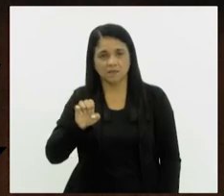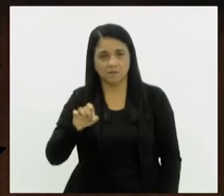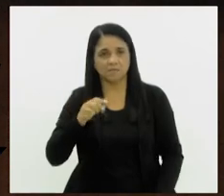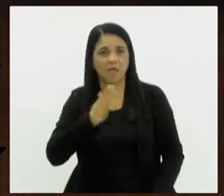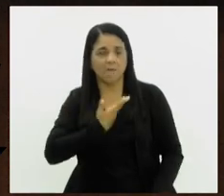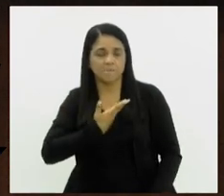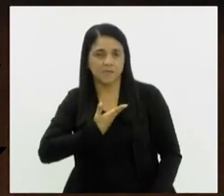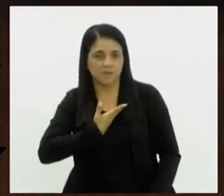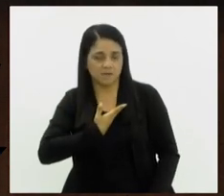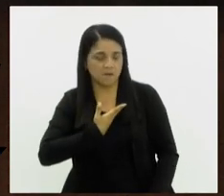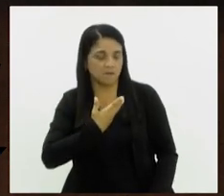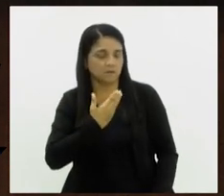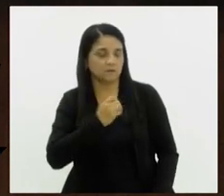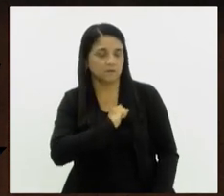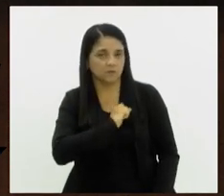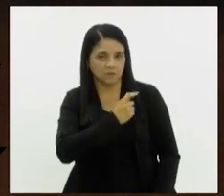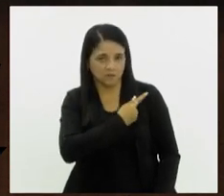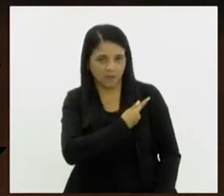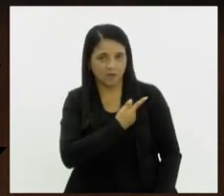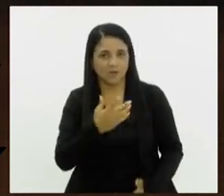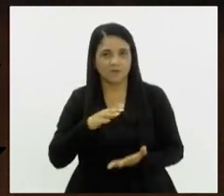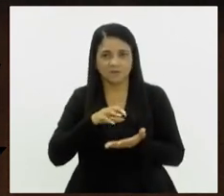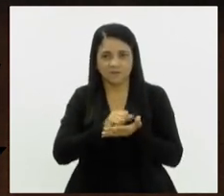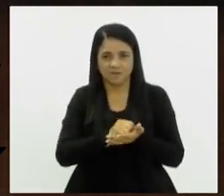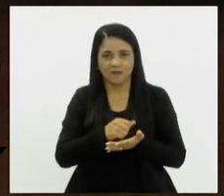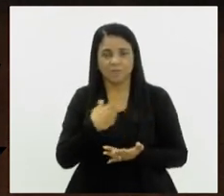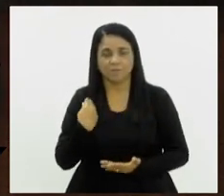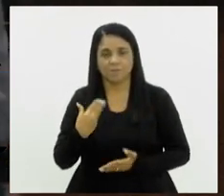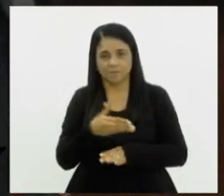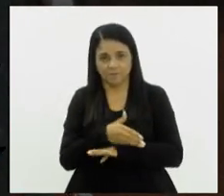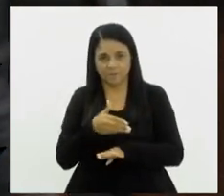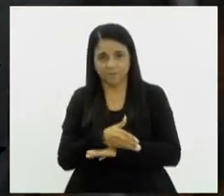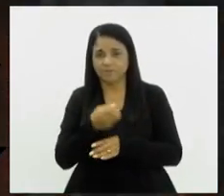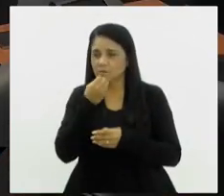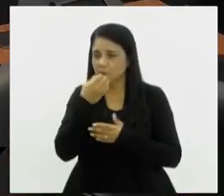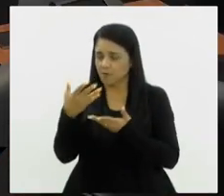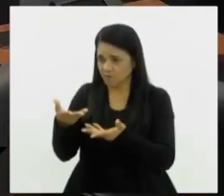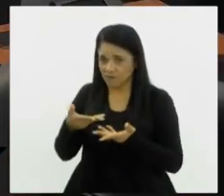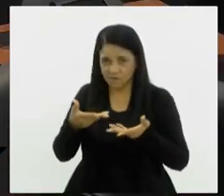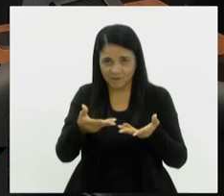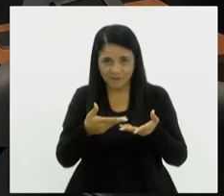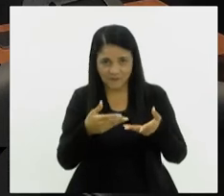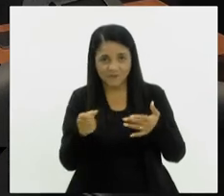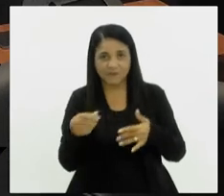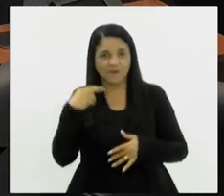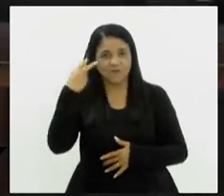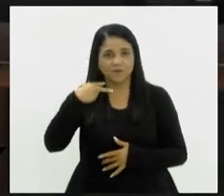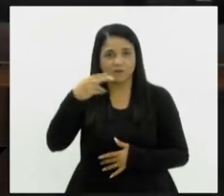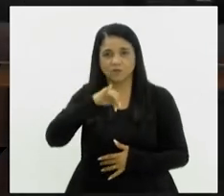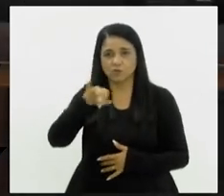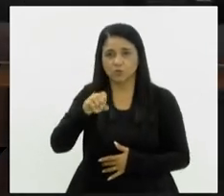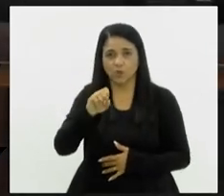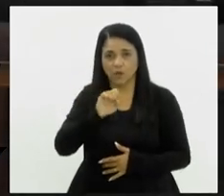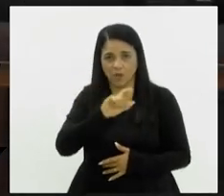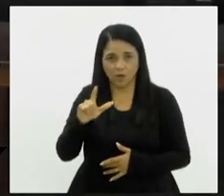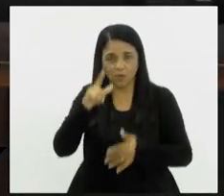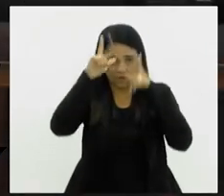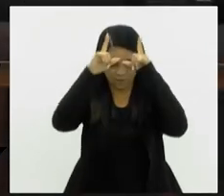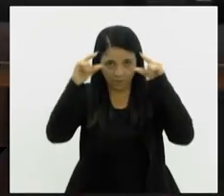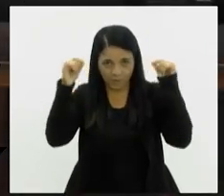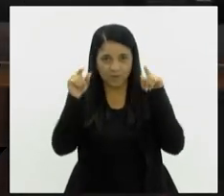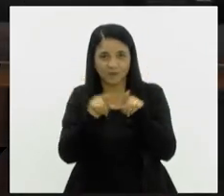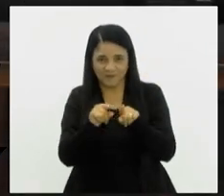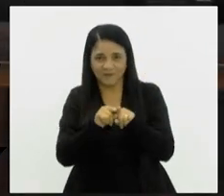Gonçalo, só para registrar a presença dos dois. Obrigado, presidente. Ok, seja muito bem-vinda. A gente já tinha até falado do vereador Joel Enfermeiro.